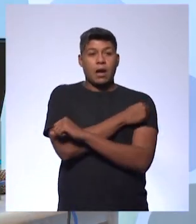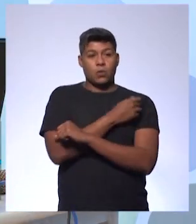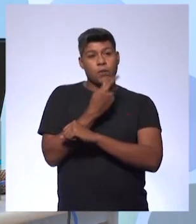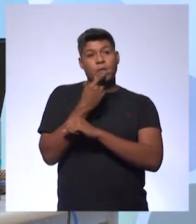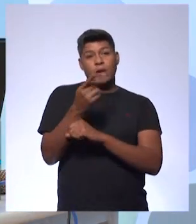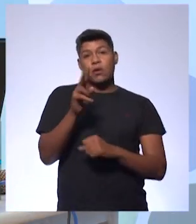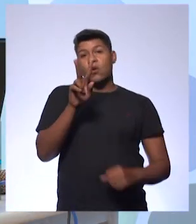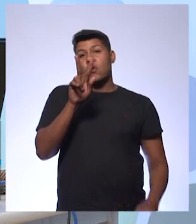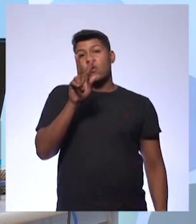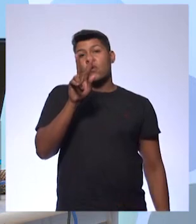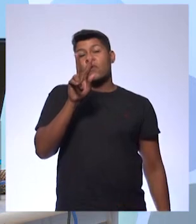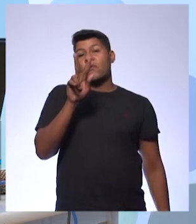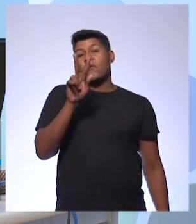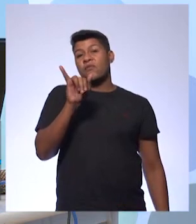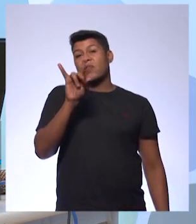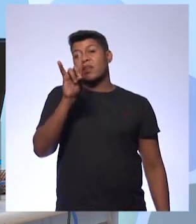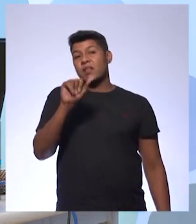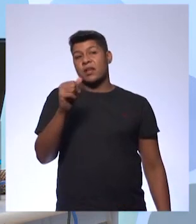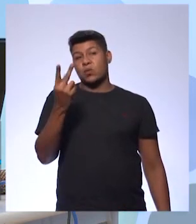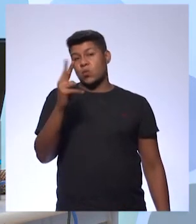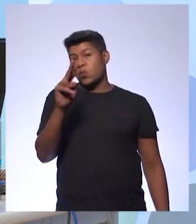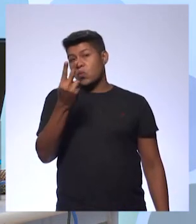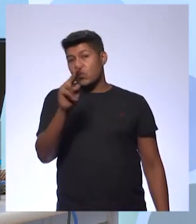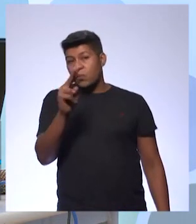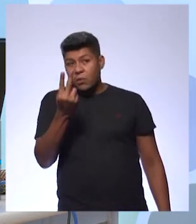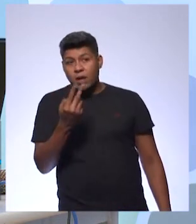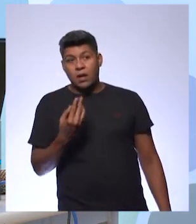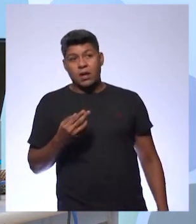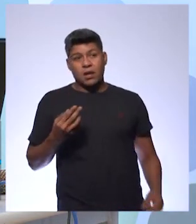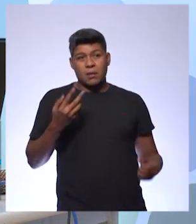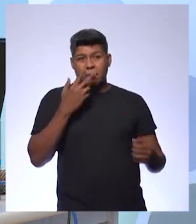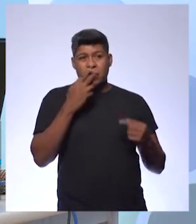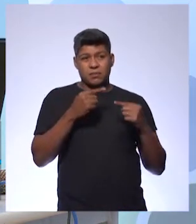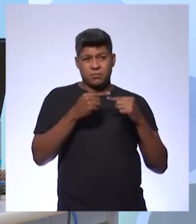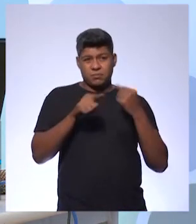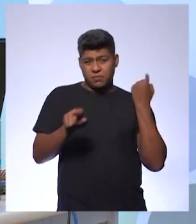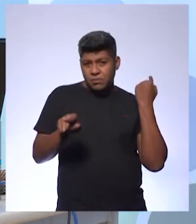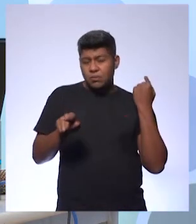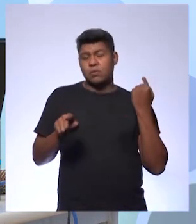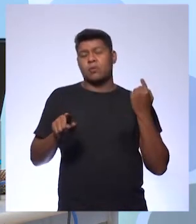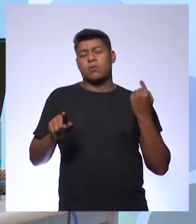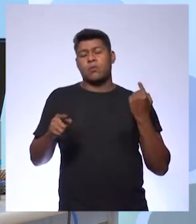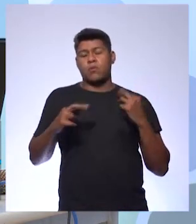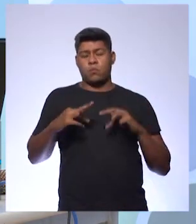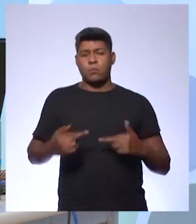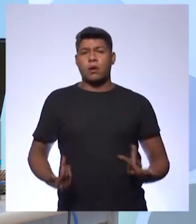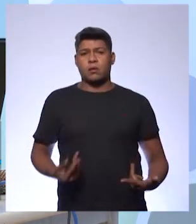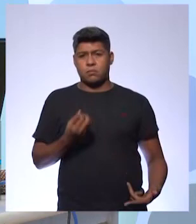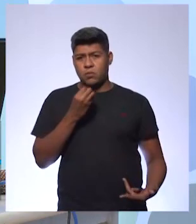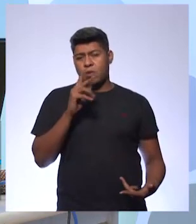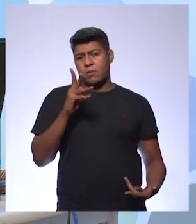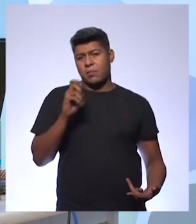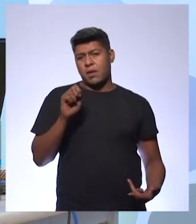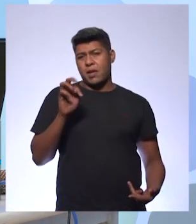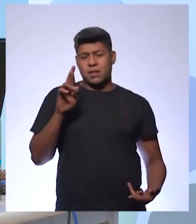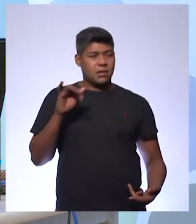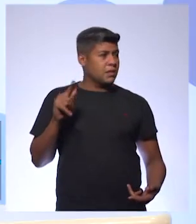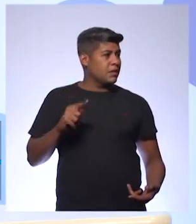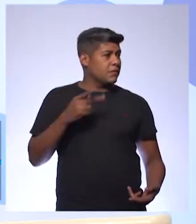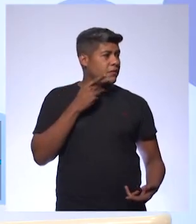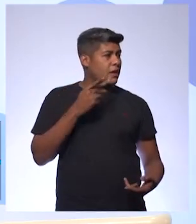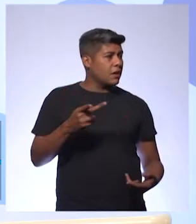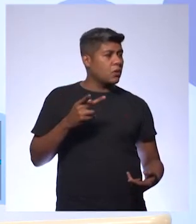dela, vida dupla, a contradição humana, professora Adelina. Boa, professora. Ó, a Beatriz colocou, viu?